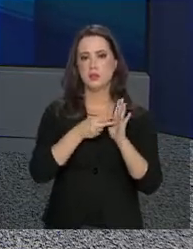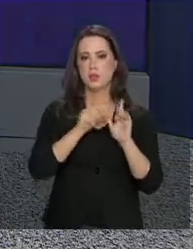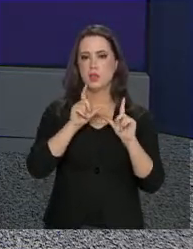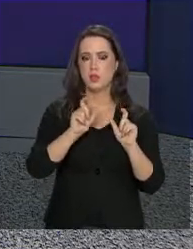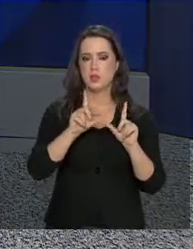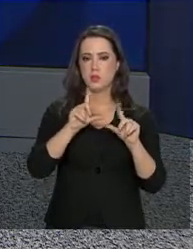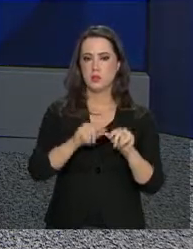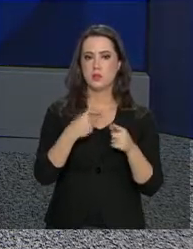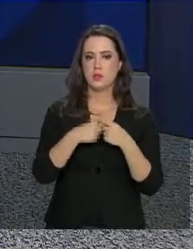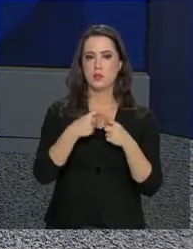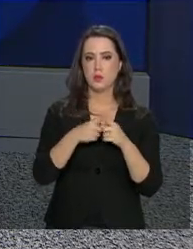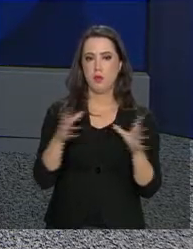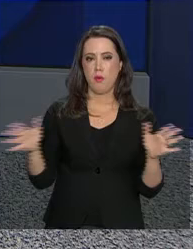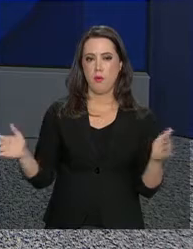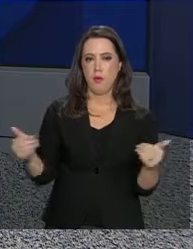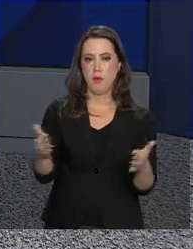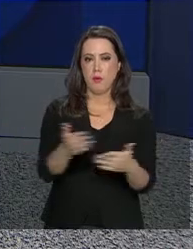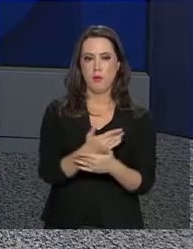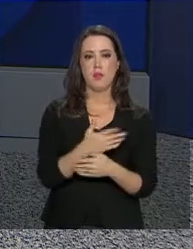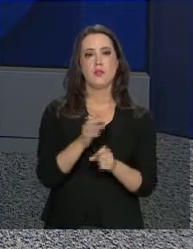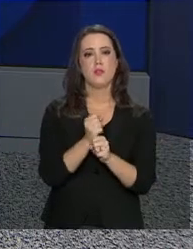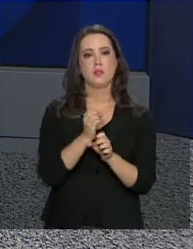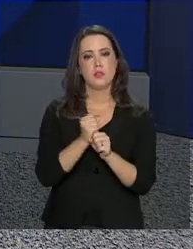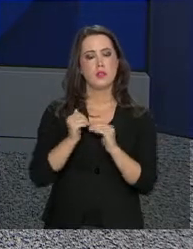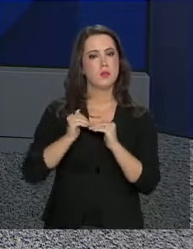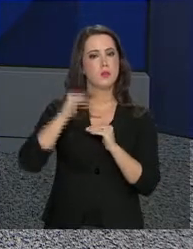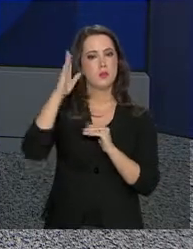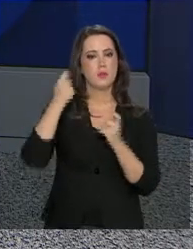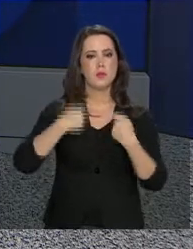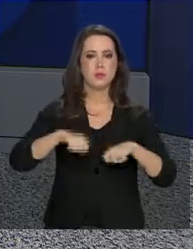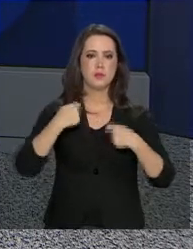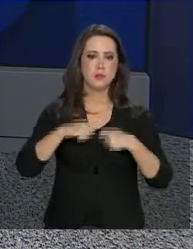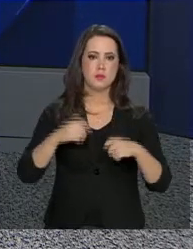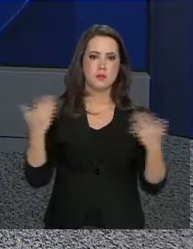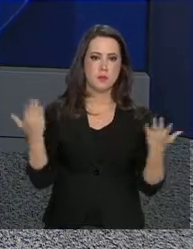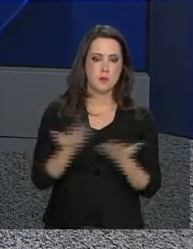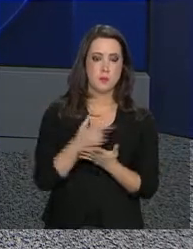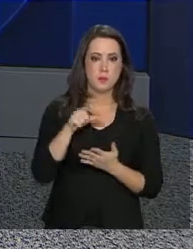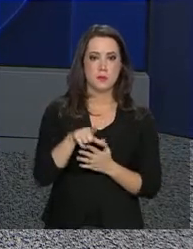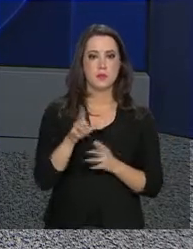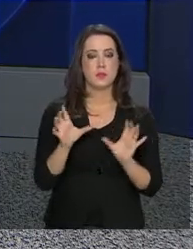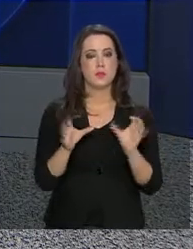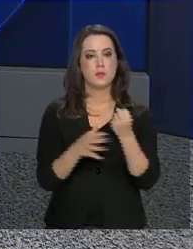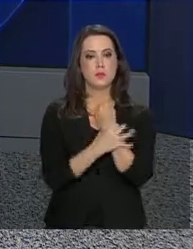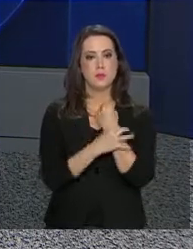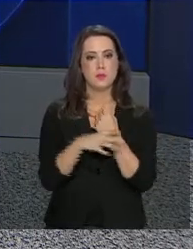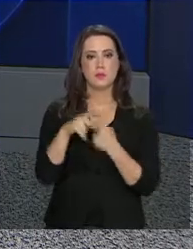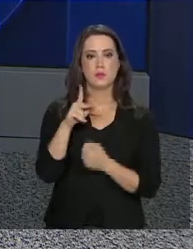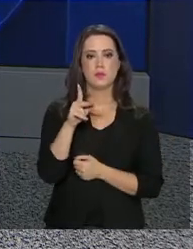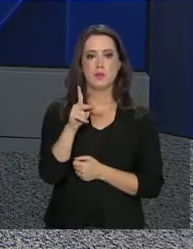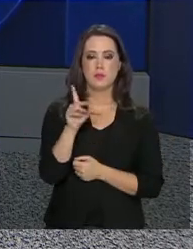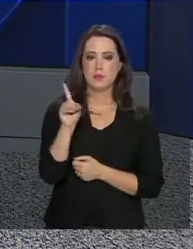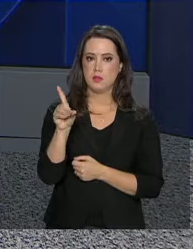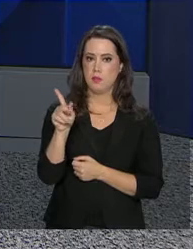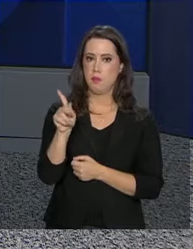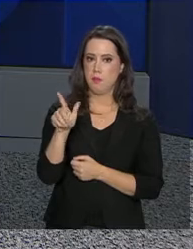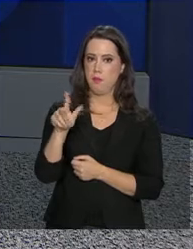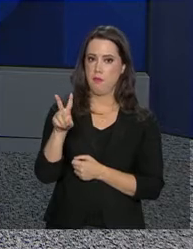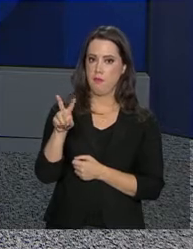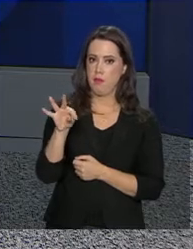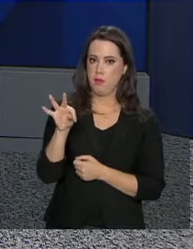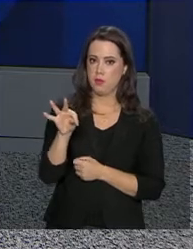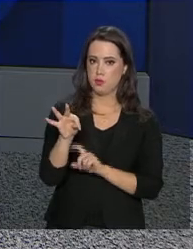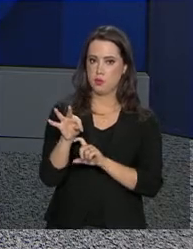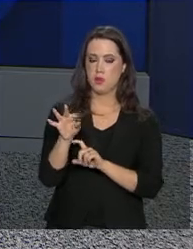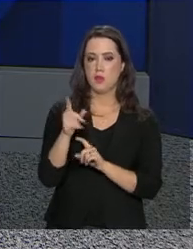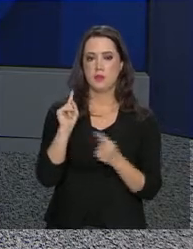porque o montante de recursos acumulado é superior às necessidades atuais do seguro dpvat ainda